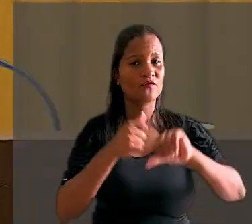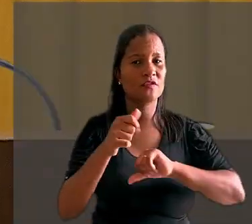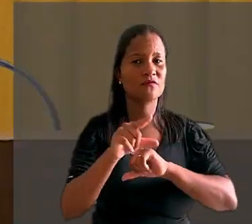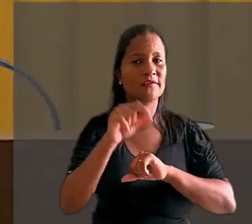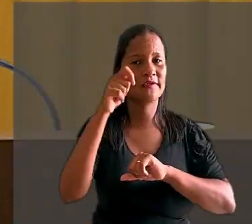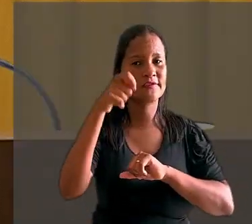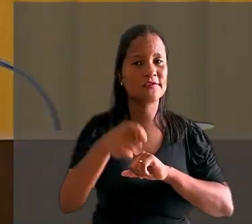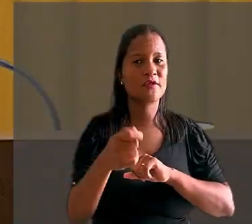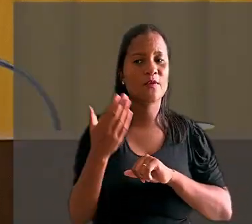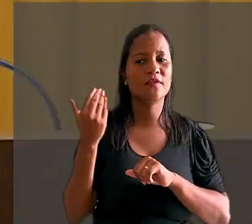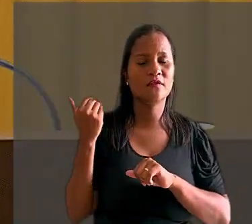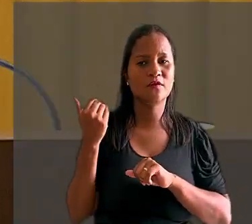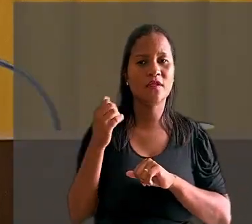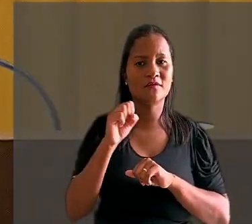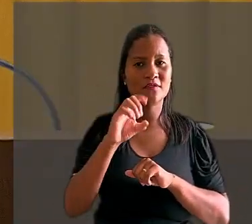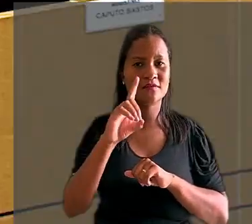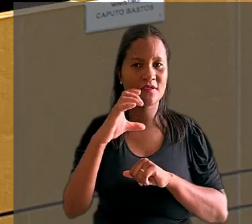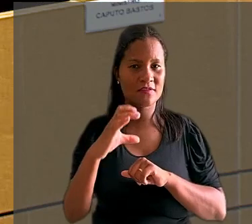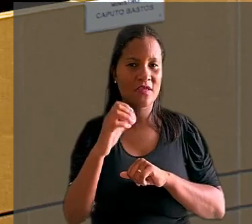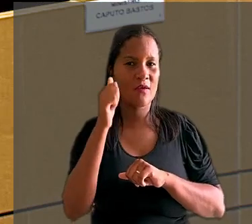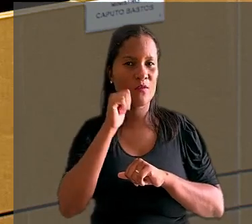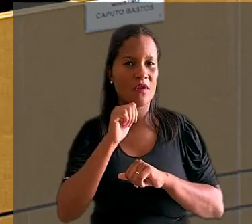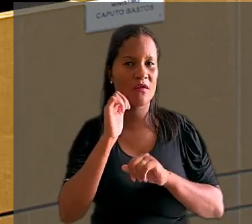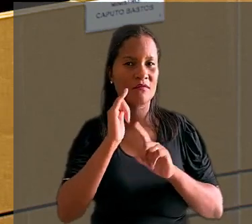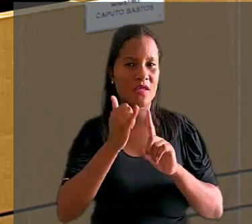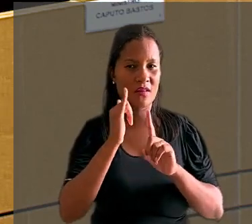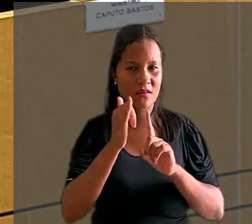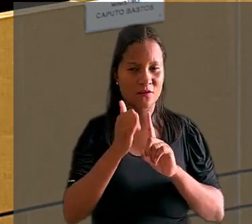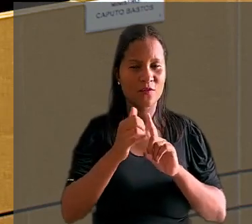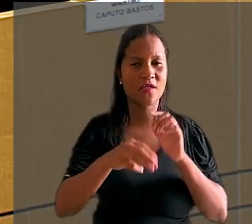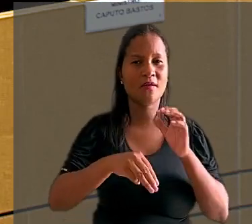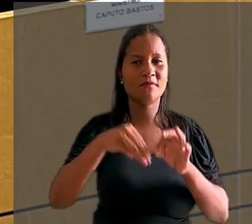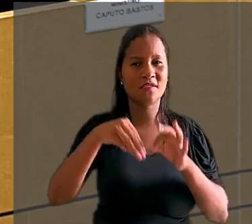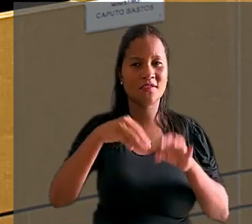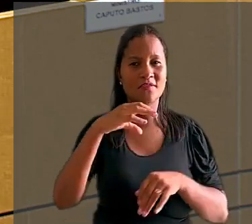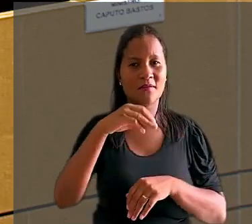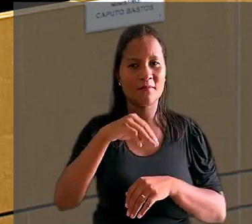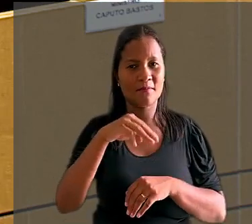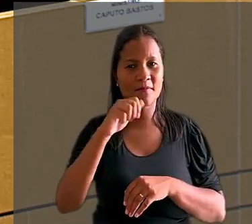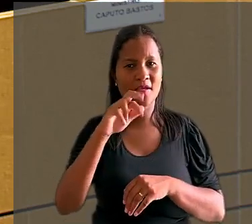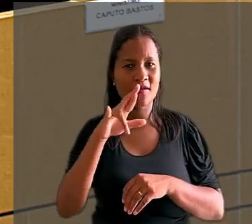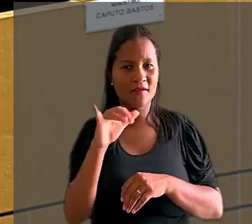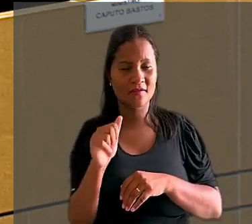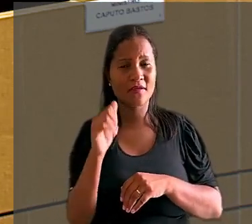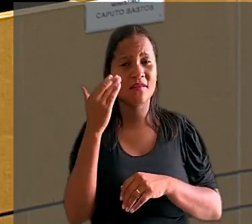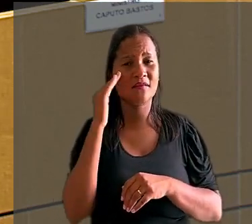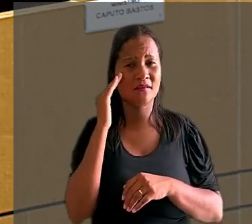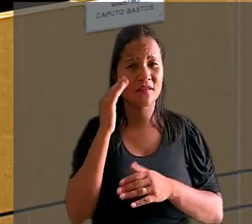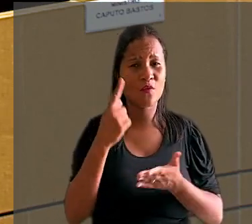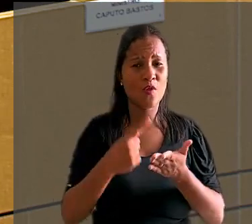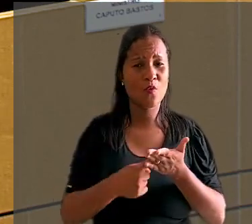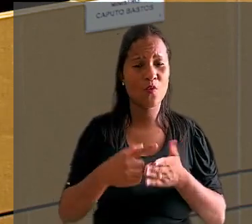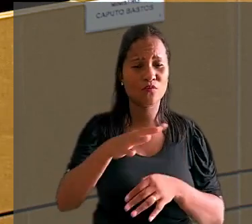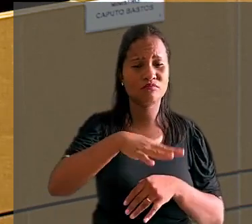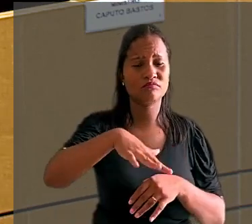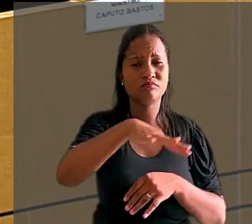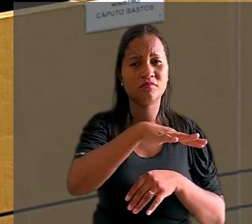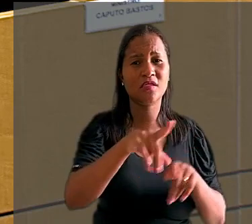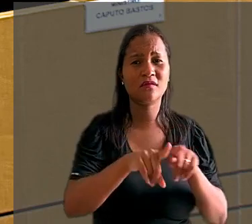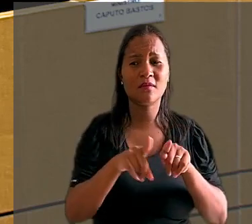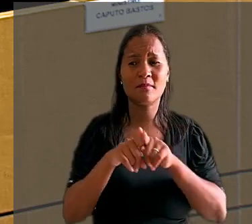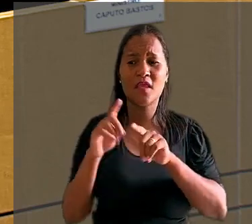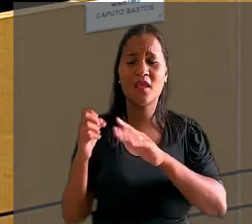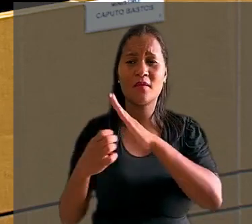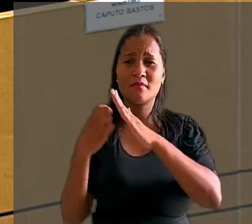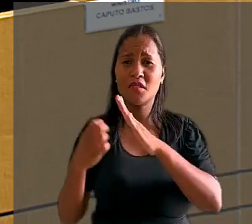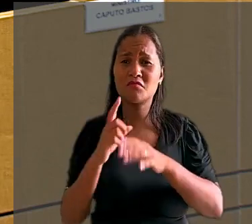decisão anterior. Na SDC, a relatora, ministra Maria Cristina Peduzzi, considerou que o acordo entre a categoria e a